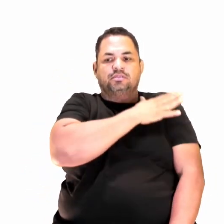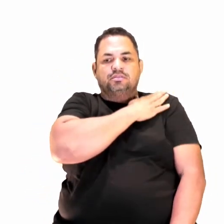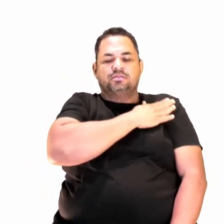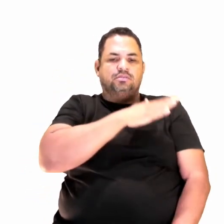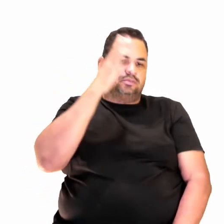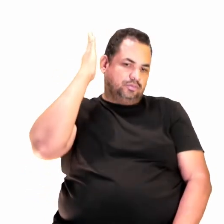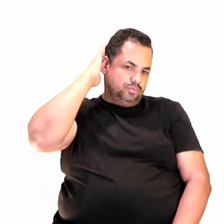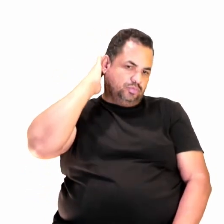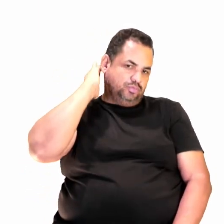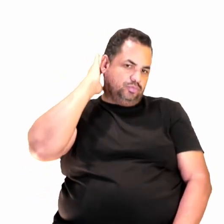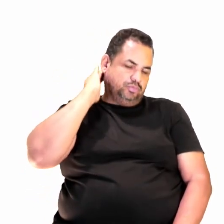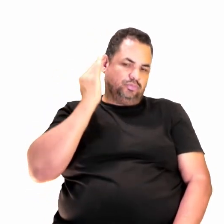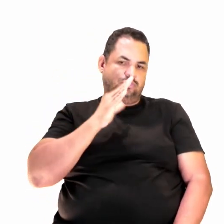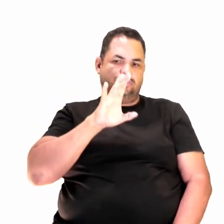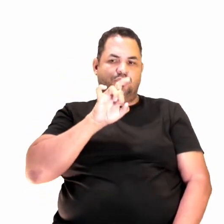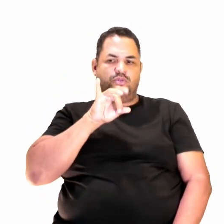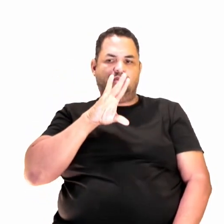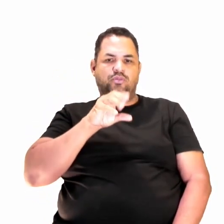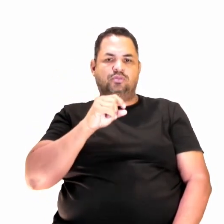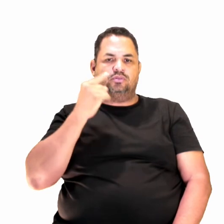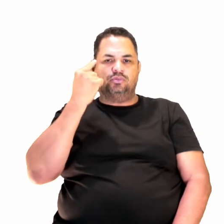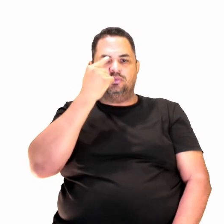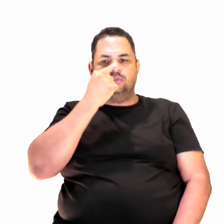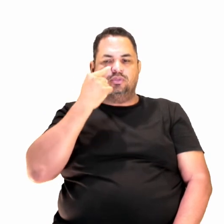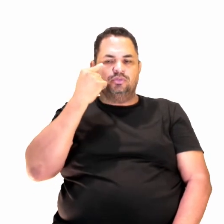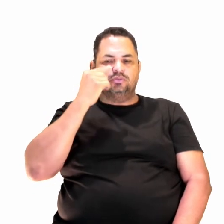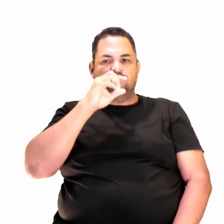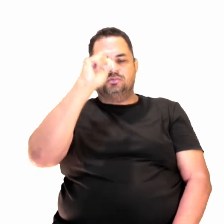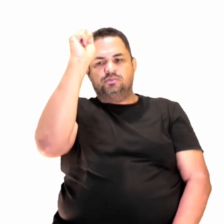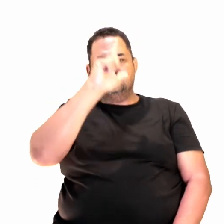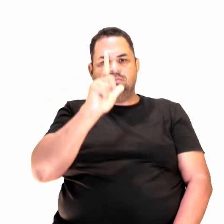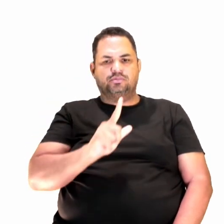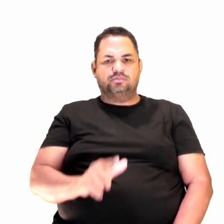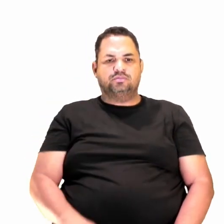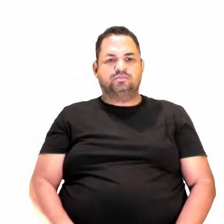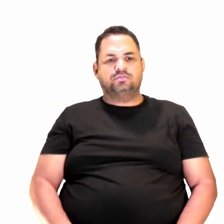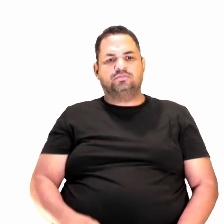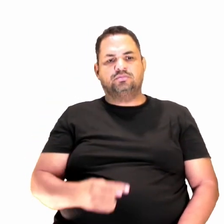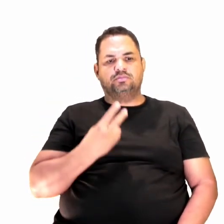uma outra coisa. Então, esplêndido, esplêndida, belíssimo, enfim.